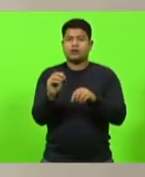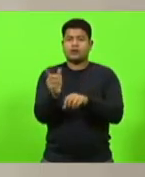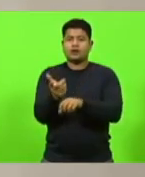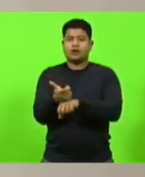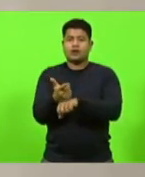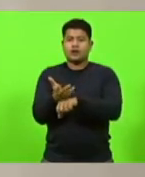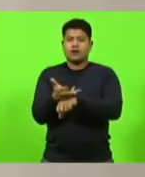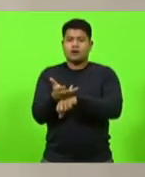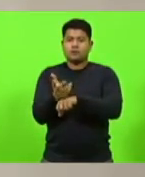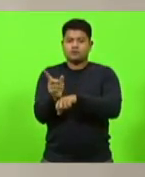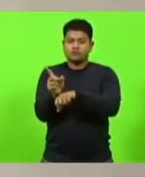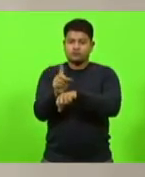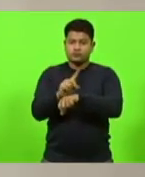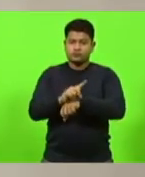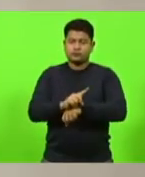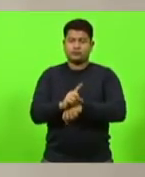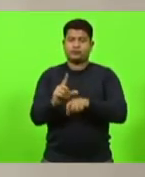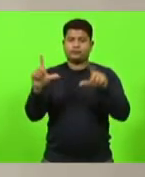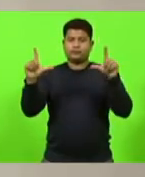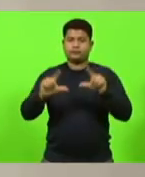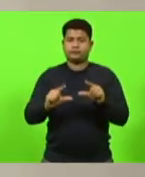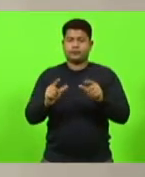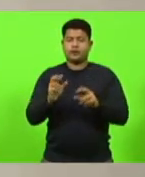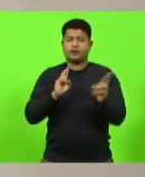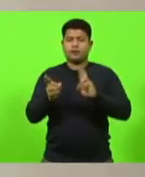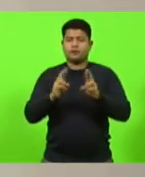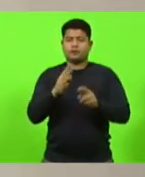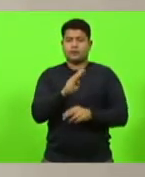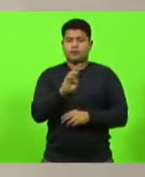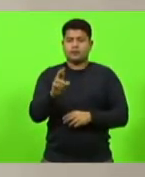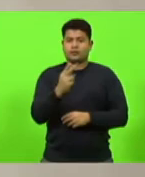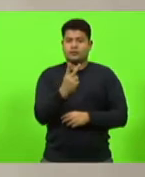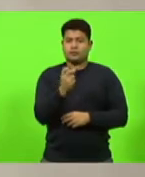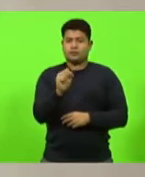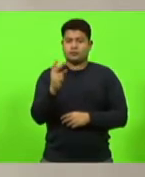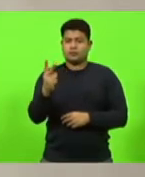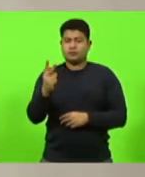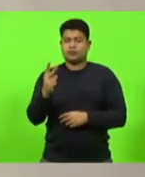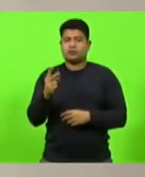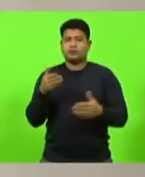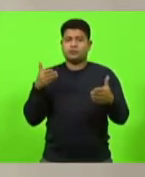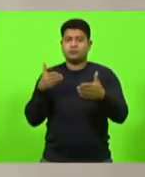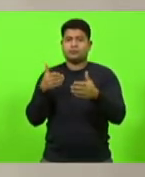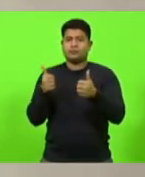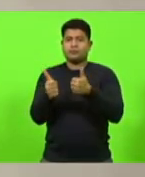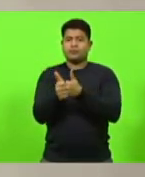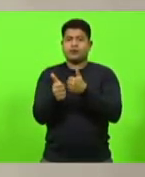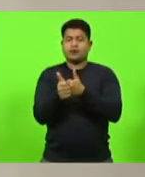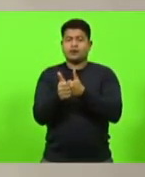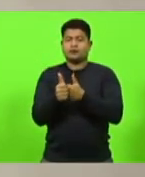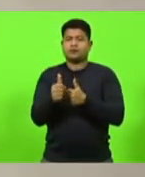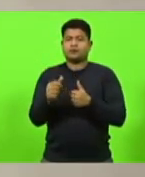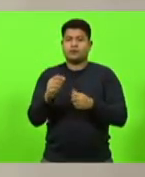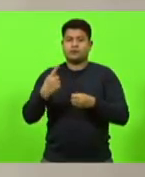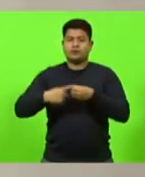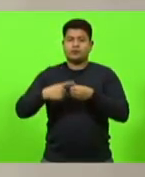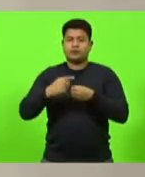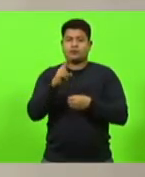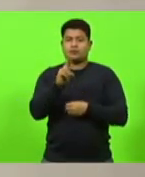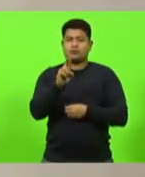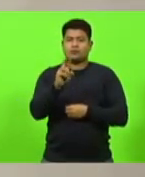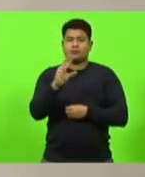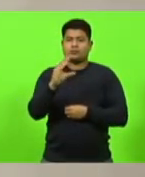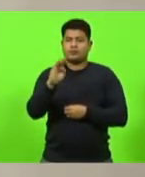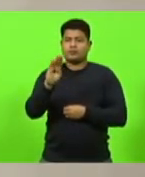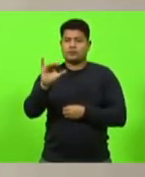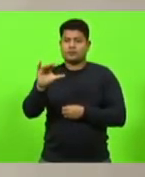velocidades na rodovia BR-282, próximo ao trevo de acesso ao município de Urubici. Em discussão, não havendo quem queira